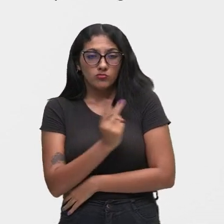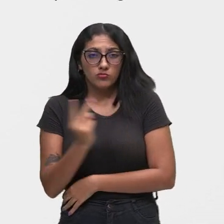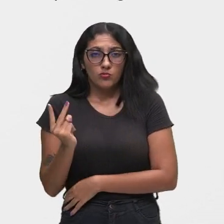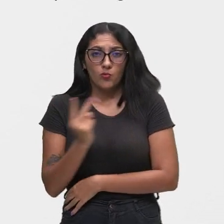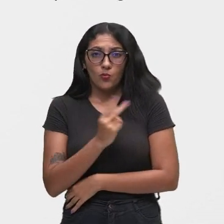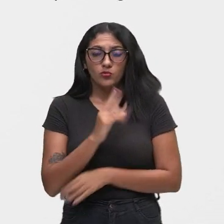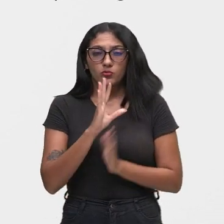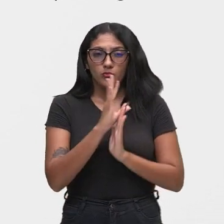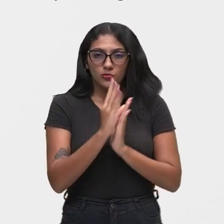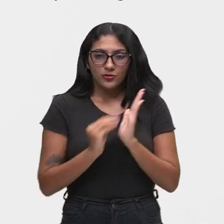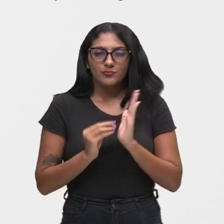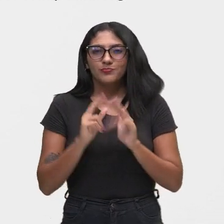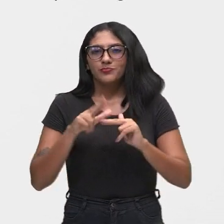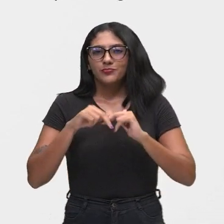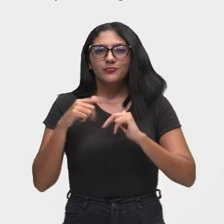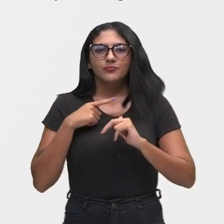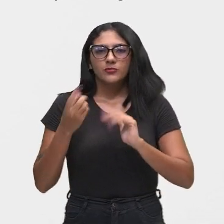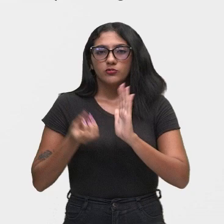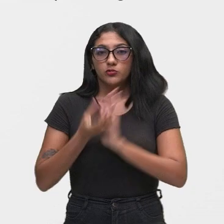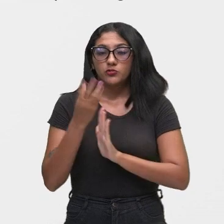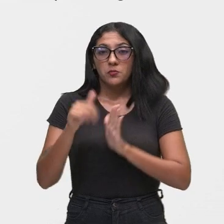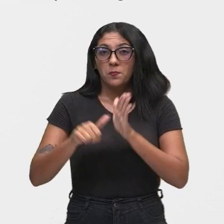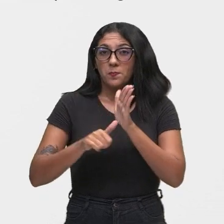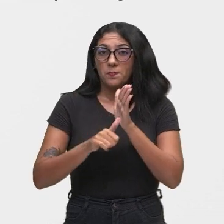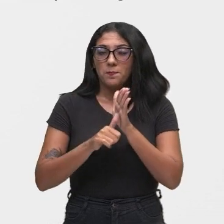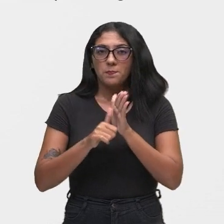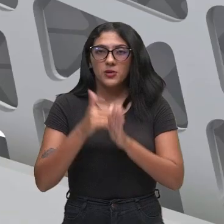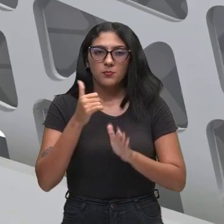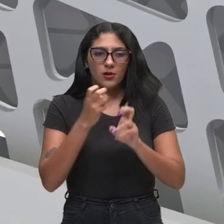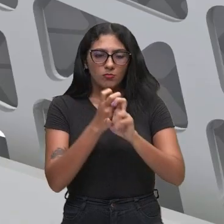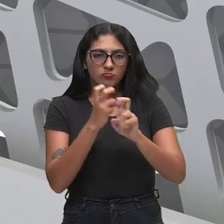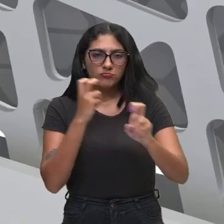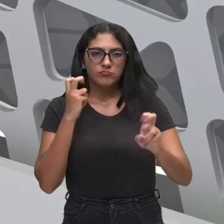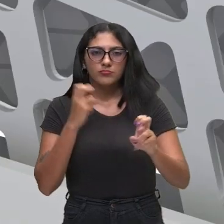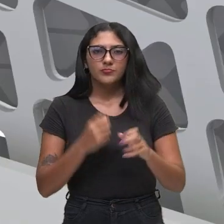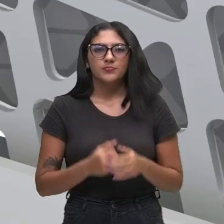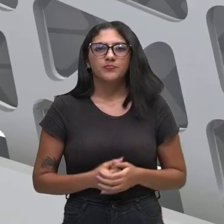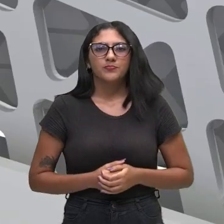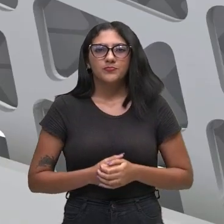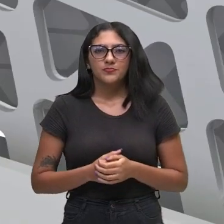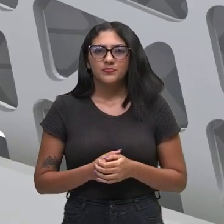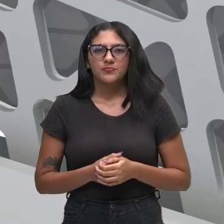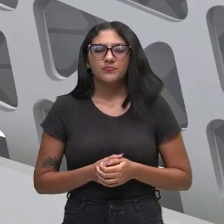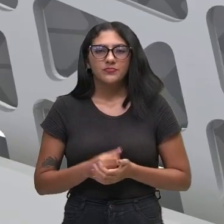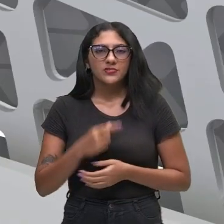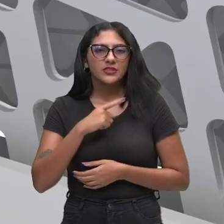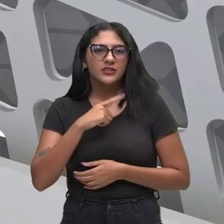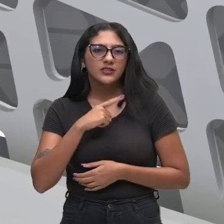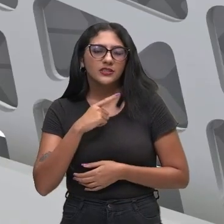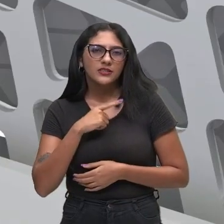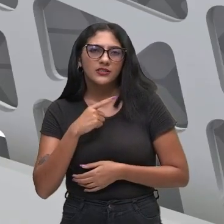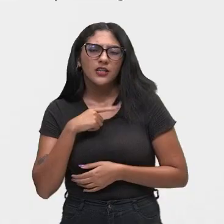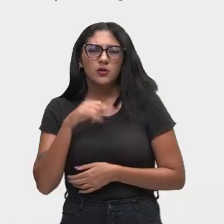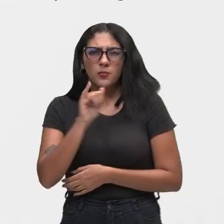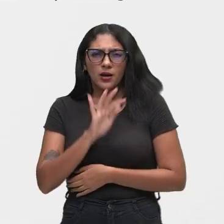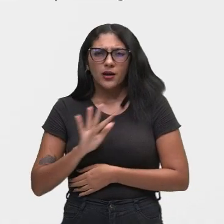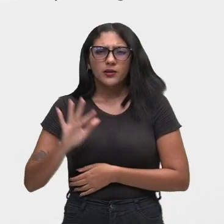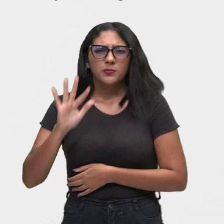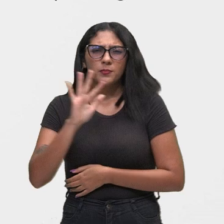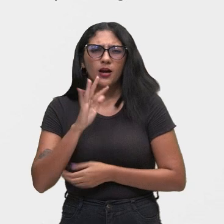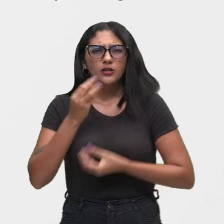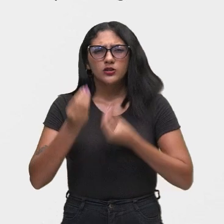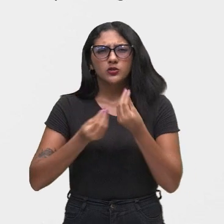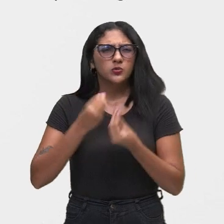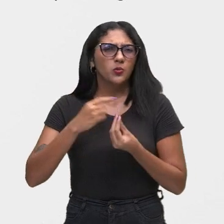modelos e assim criou a primeira locomotiva a vapor. Nós temos, inclusive, uma ilustração, né, dessa primeira locomotiva aí,